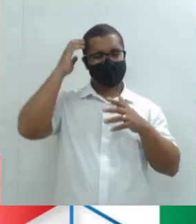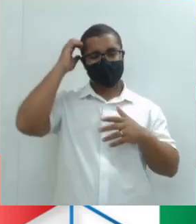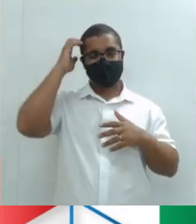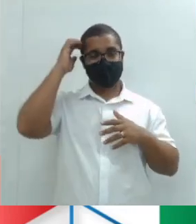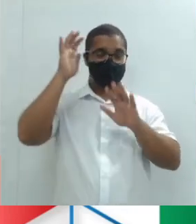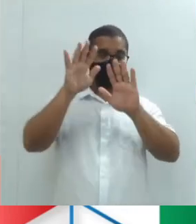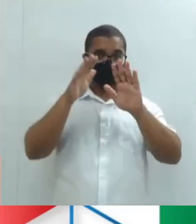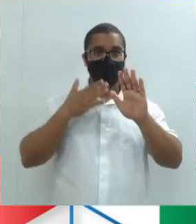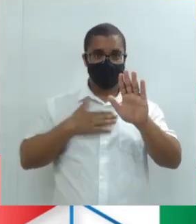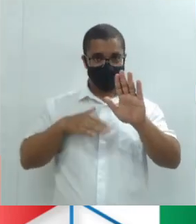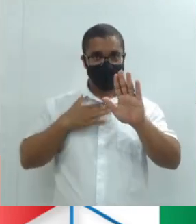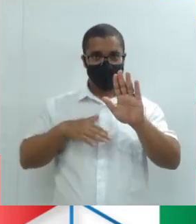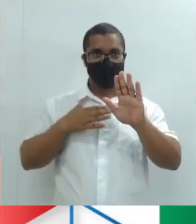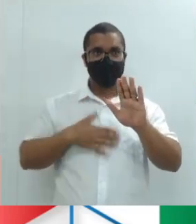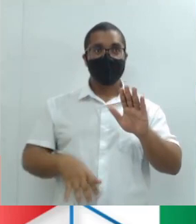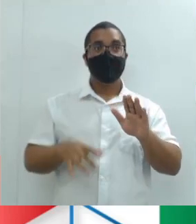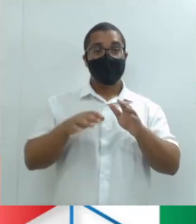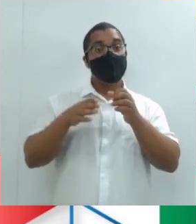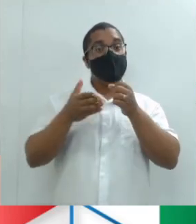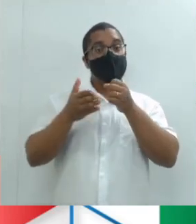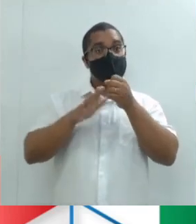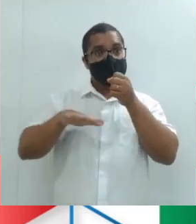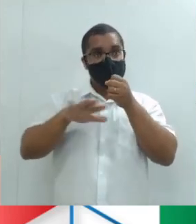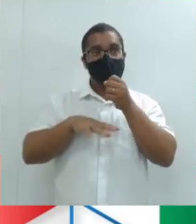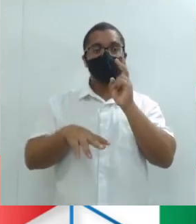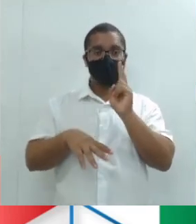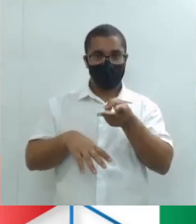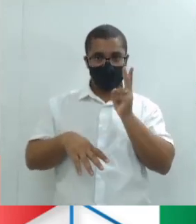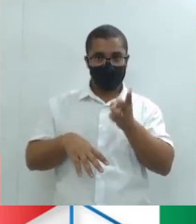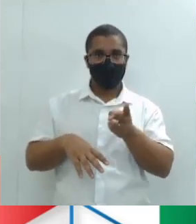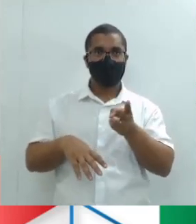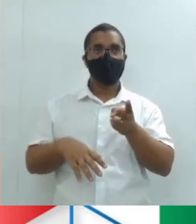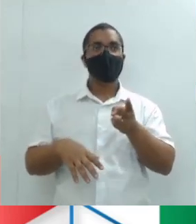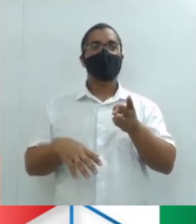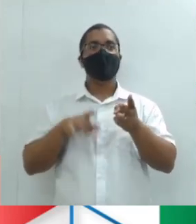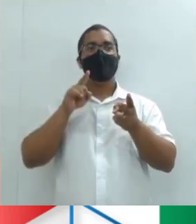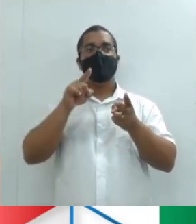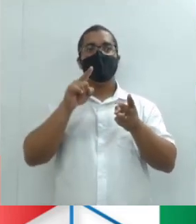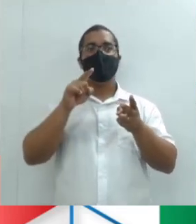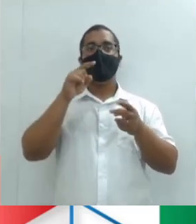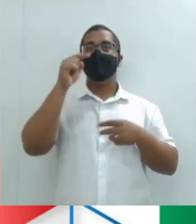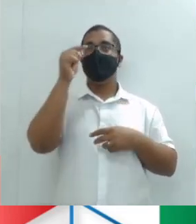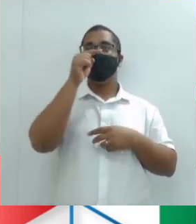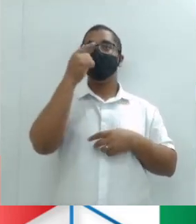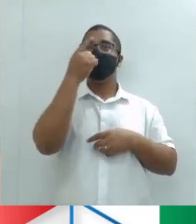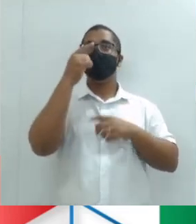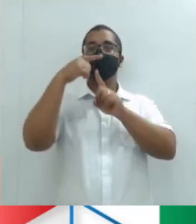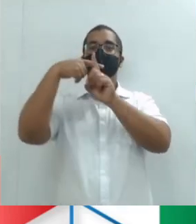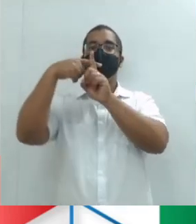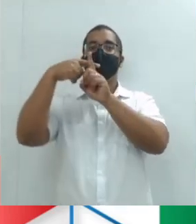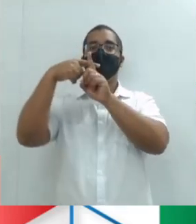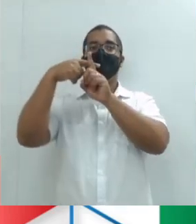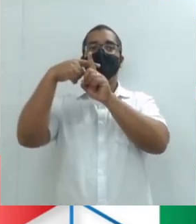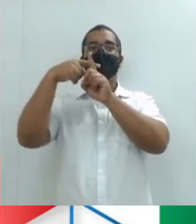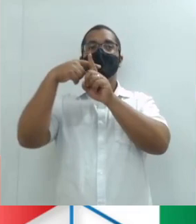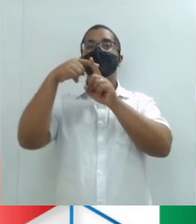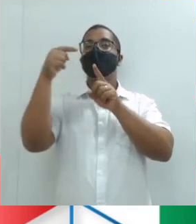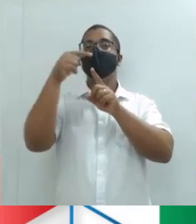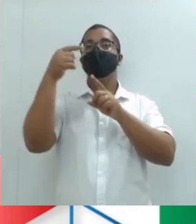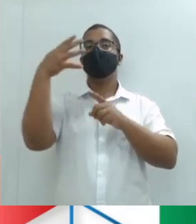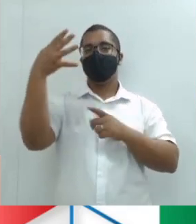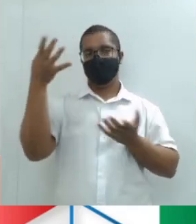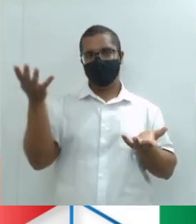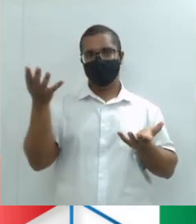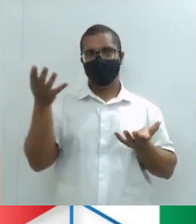então preste atenção. Repete a base. Menos 1 mais menos 4. Mais com menos dá menos. Então vai